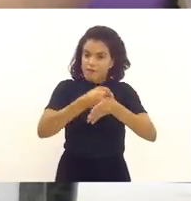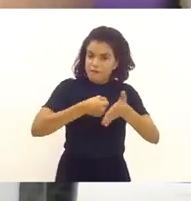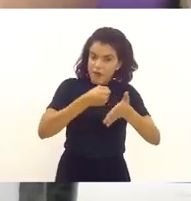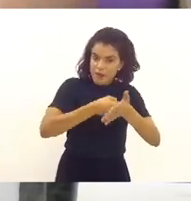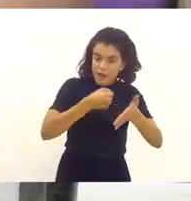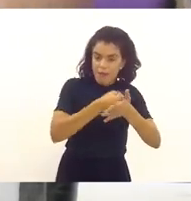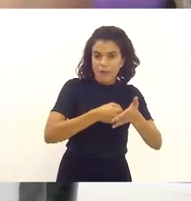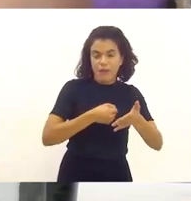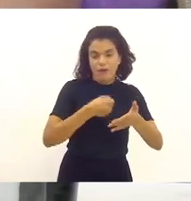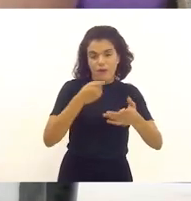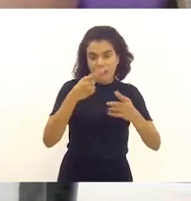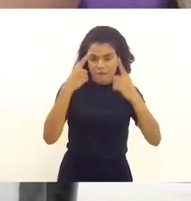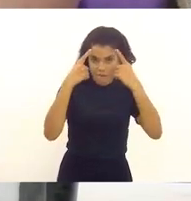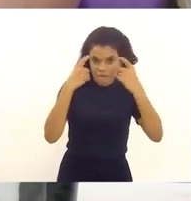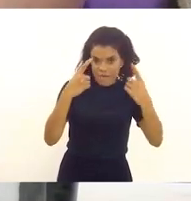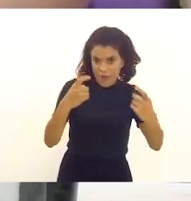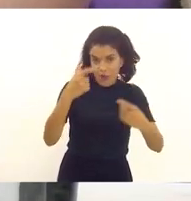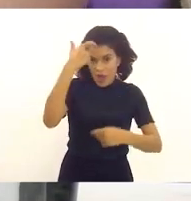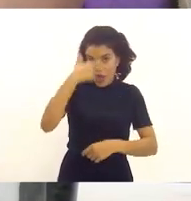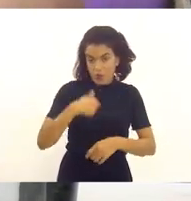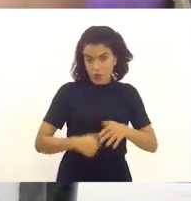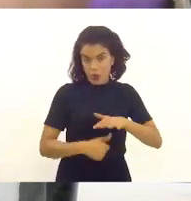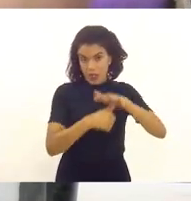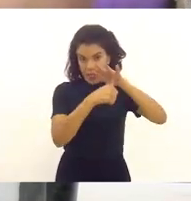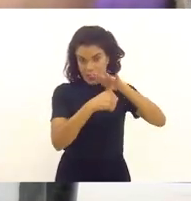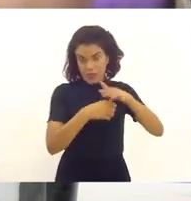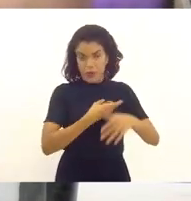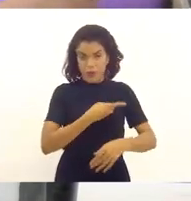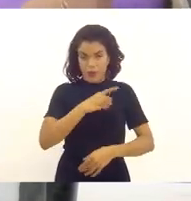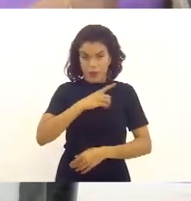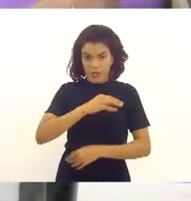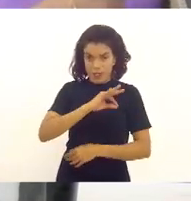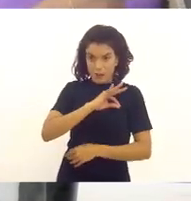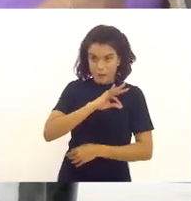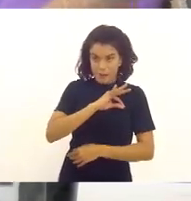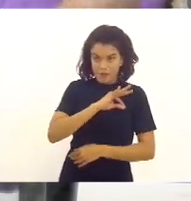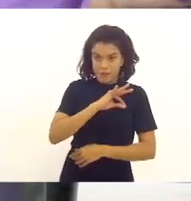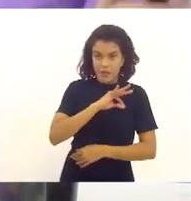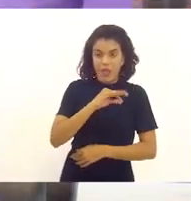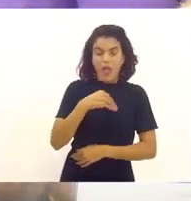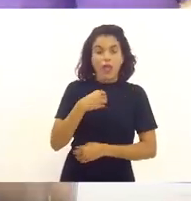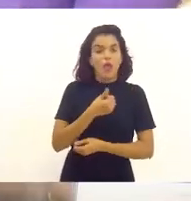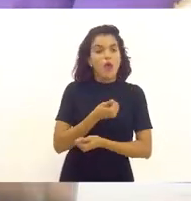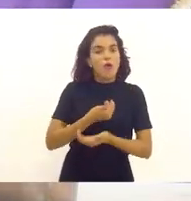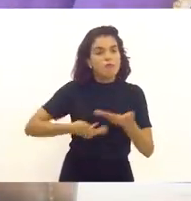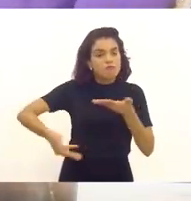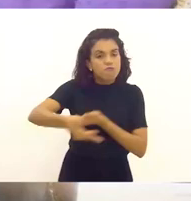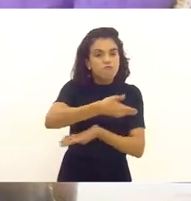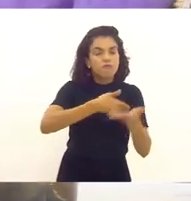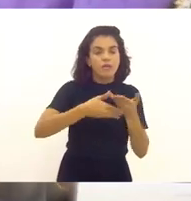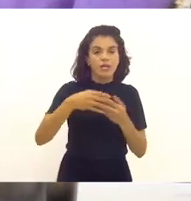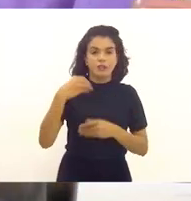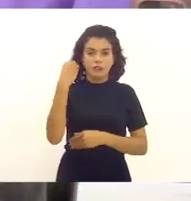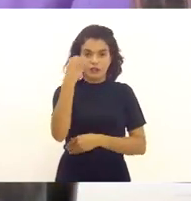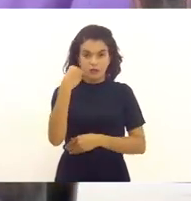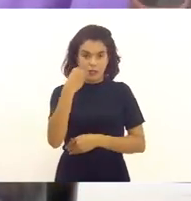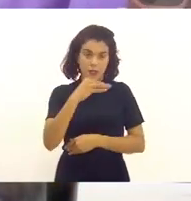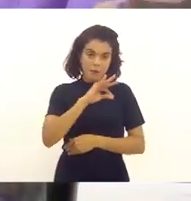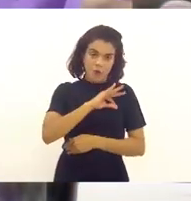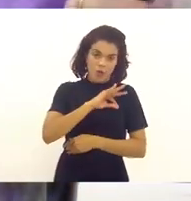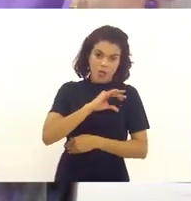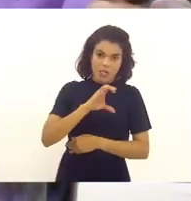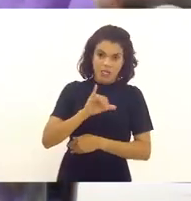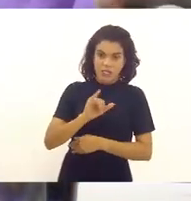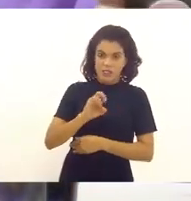a violência que eu estou à frente como delegada de polícia eu trago a experiência tanto da polícia civil